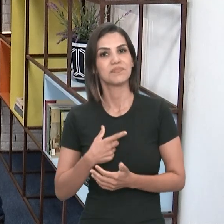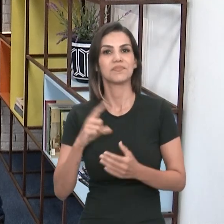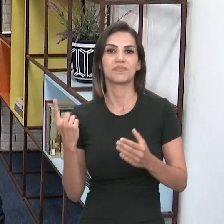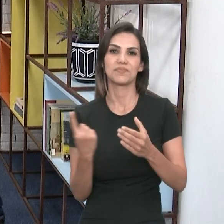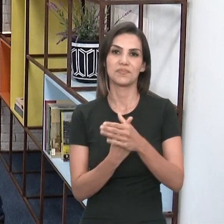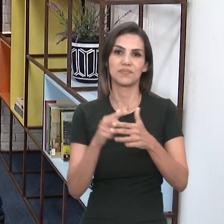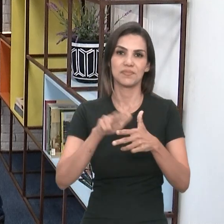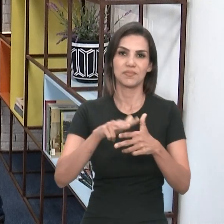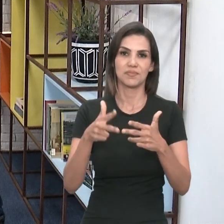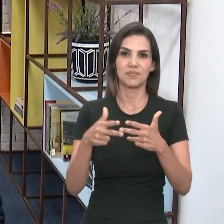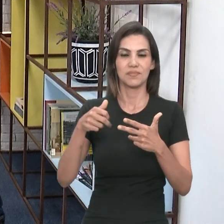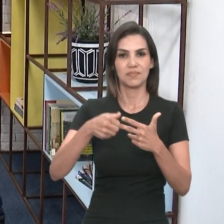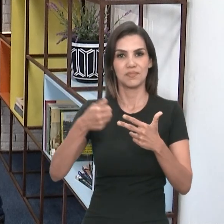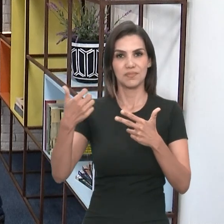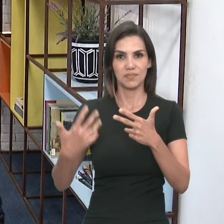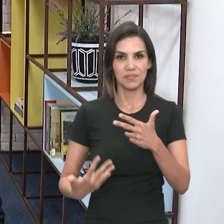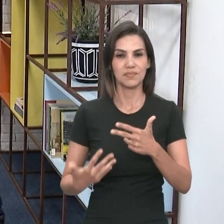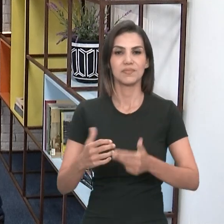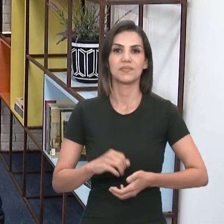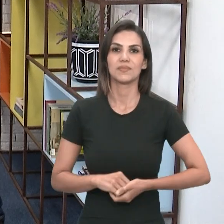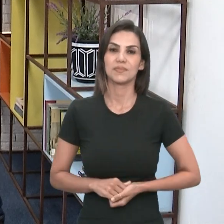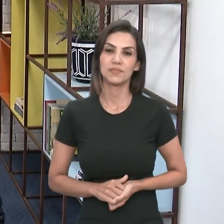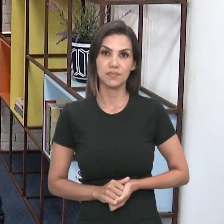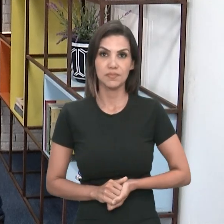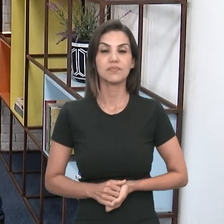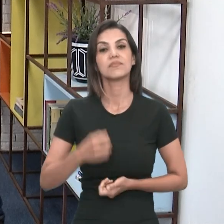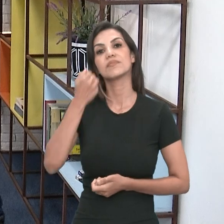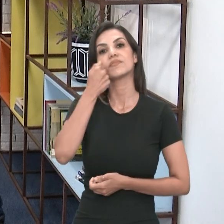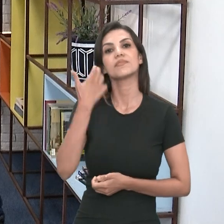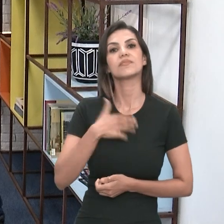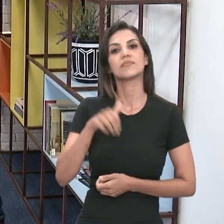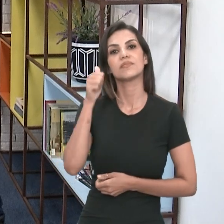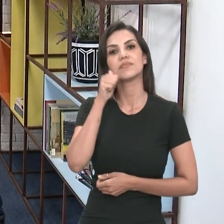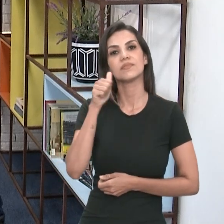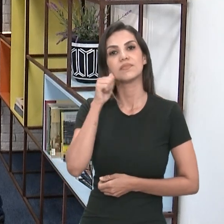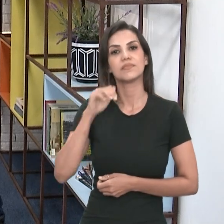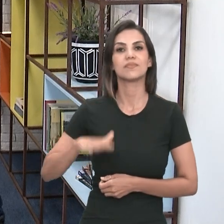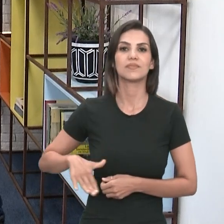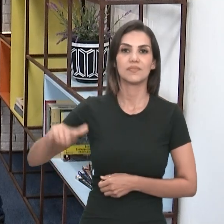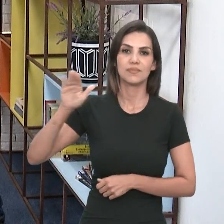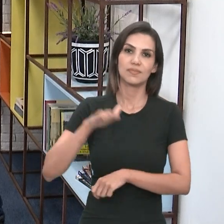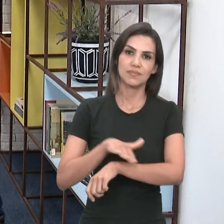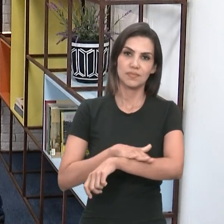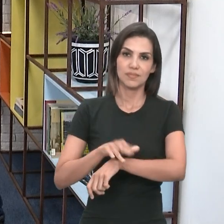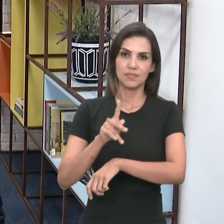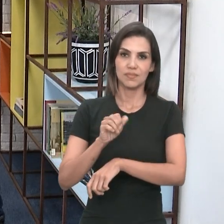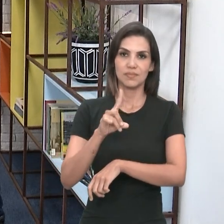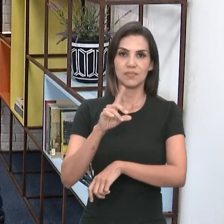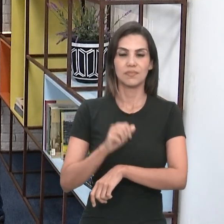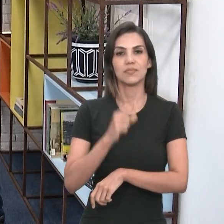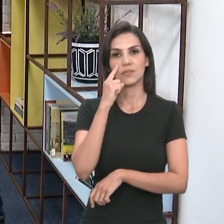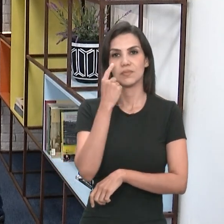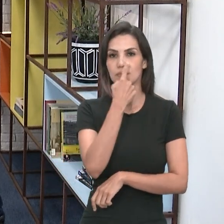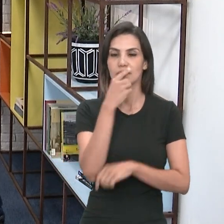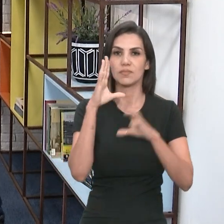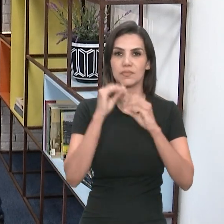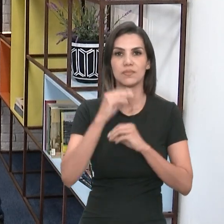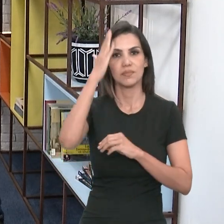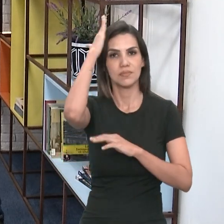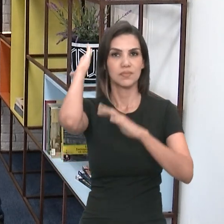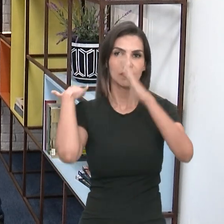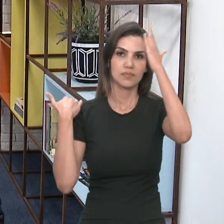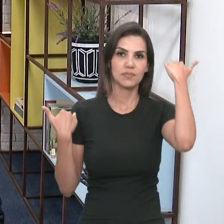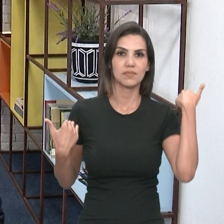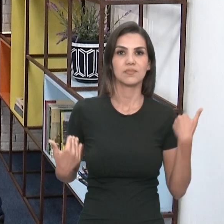Tradução Audiovisual Acessível, o Labitave. Ela se descreve como uma mulher de média estatura, tem pele parda, olhos escuros e